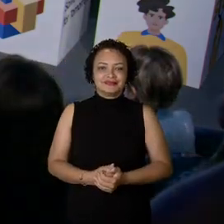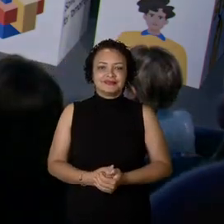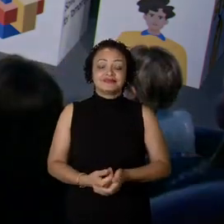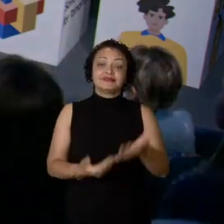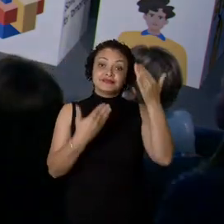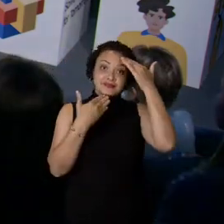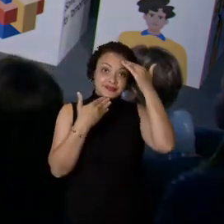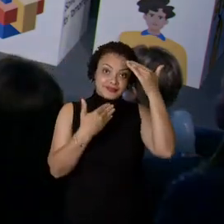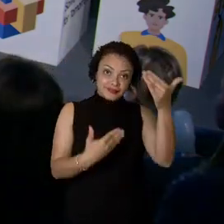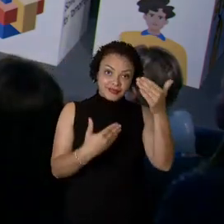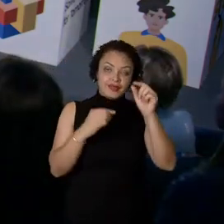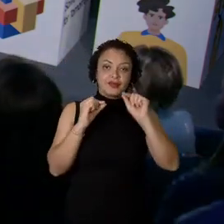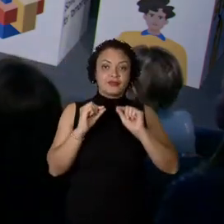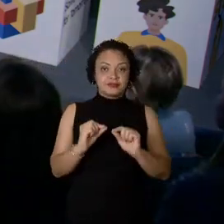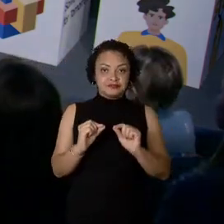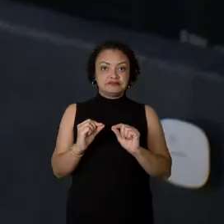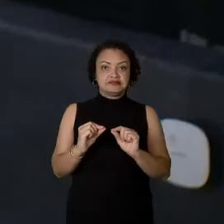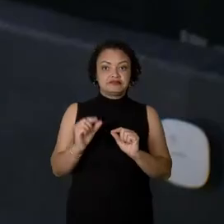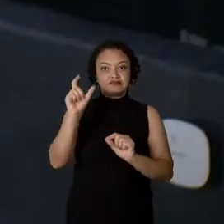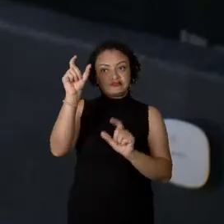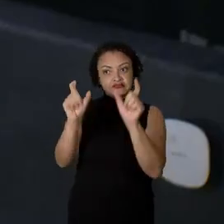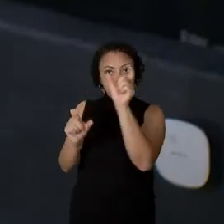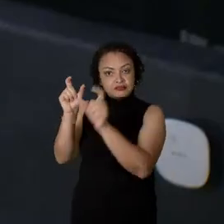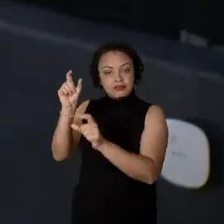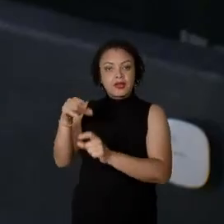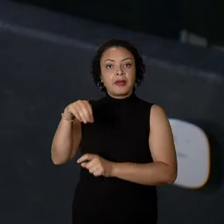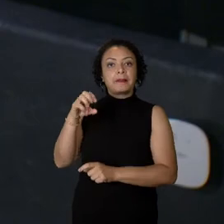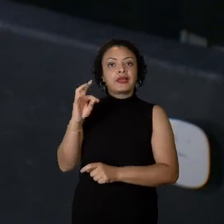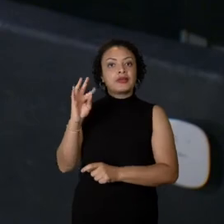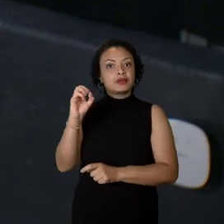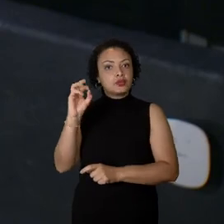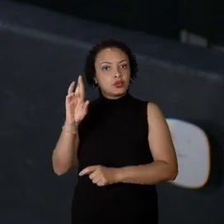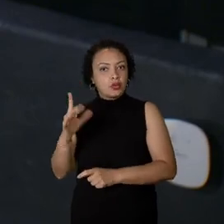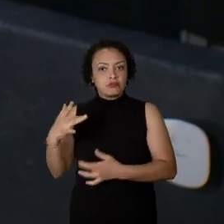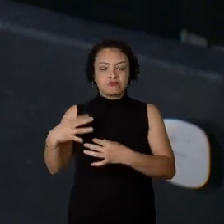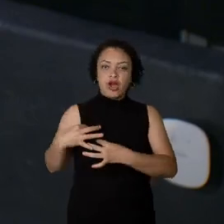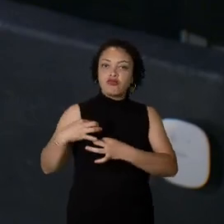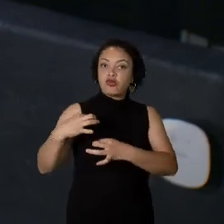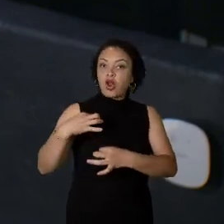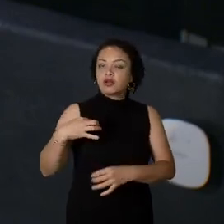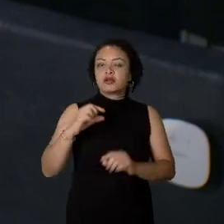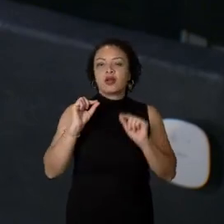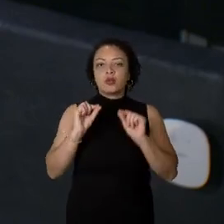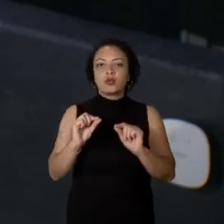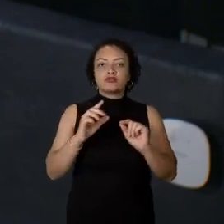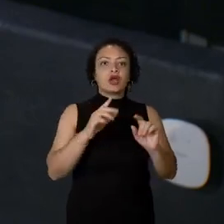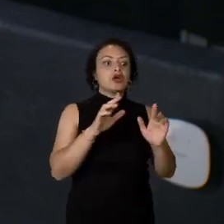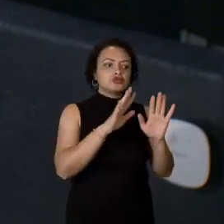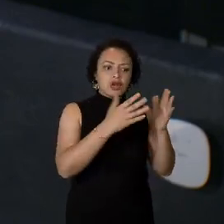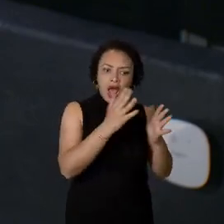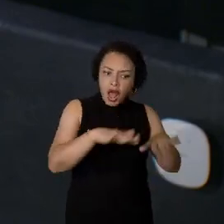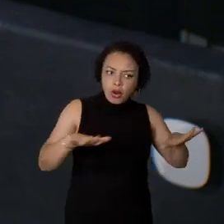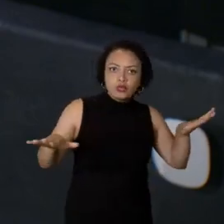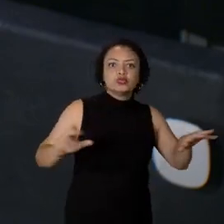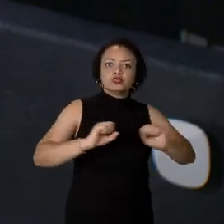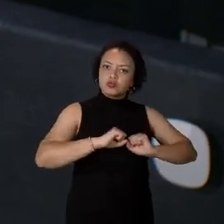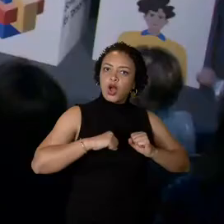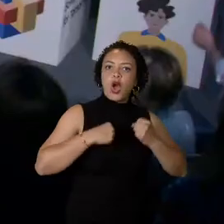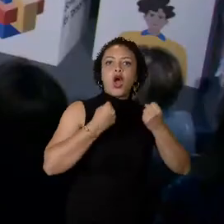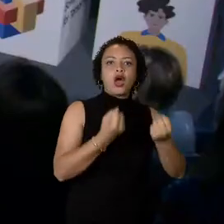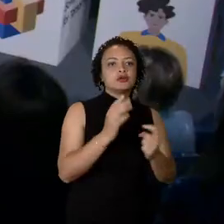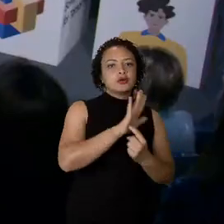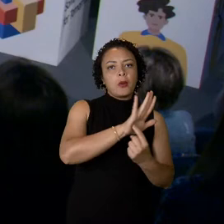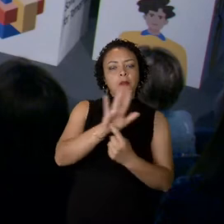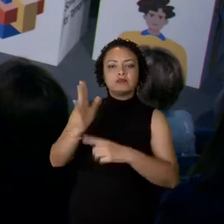Agradeço também aos mentores, voluntários, porque sem vocês não teríamos tantos estudantes engajados mostrando todo o seu